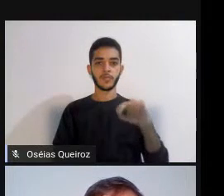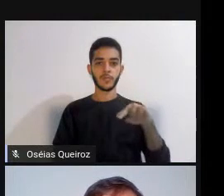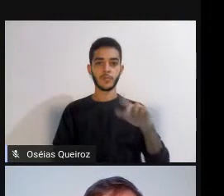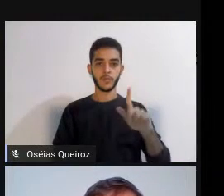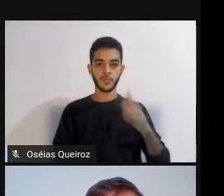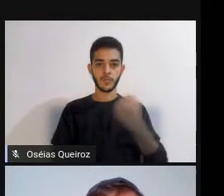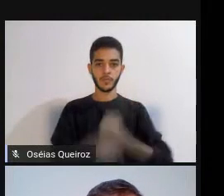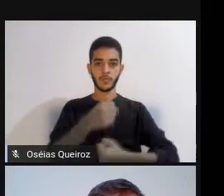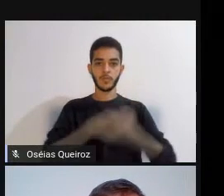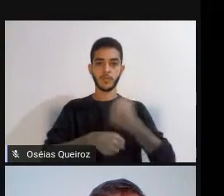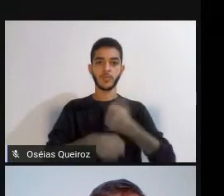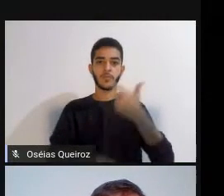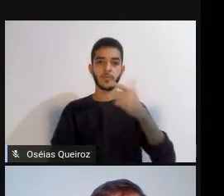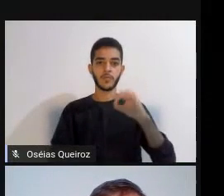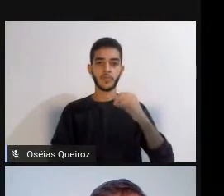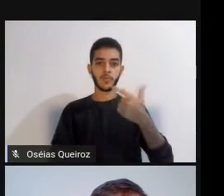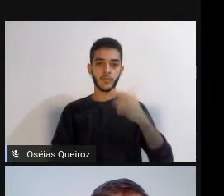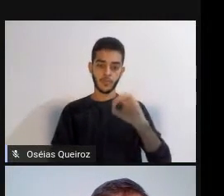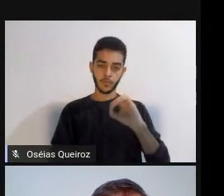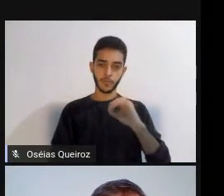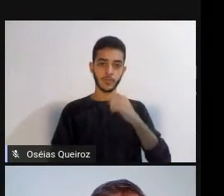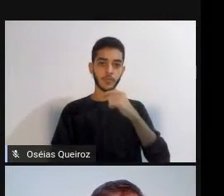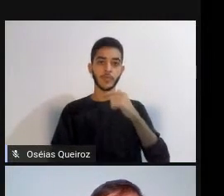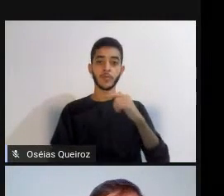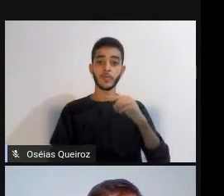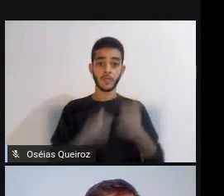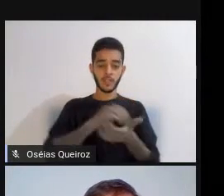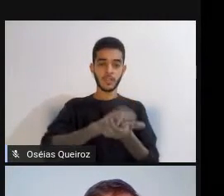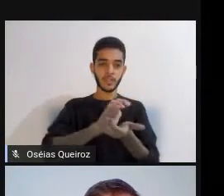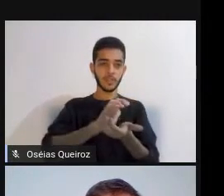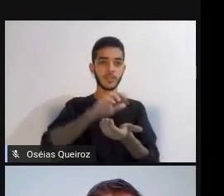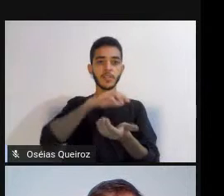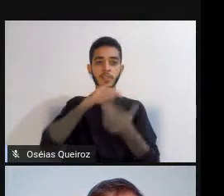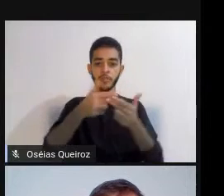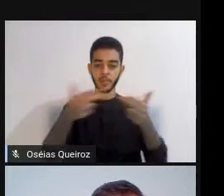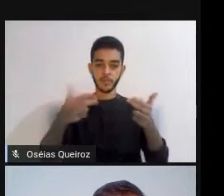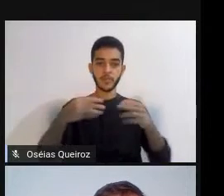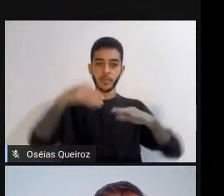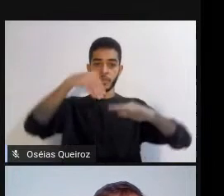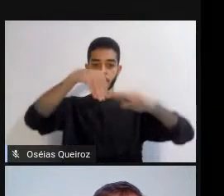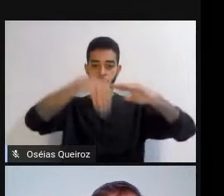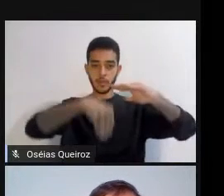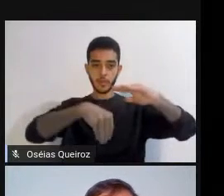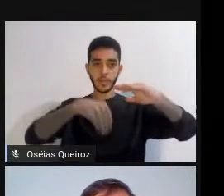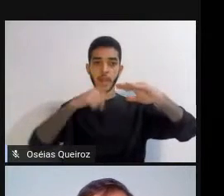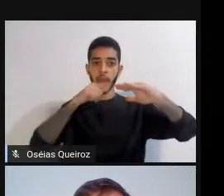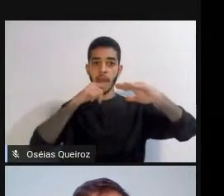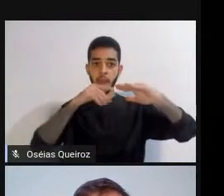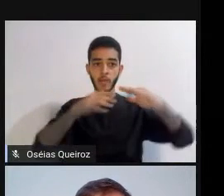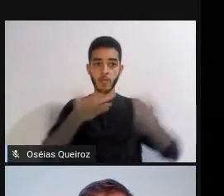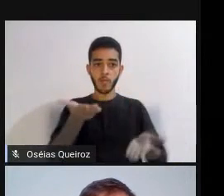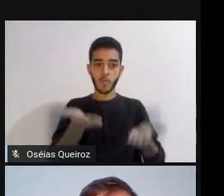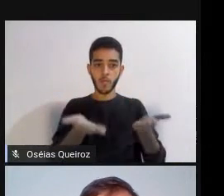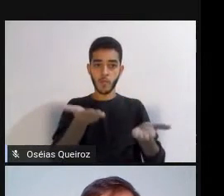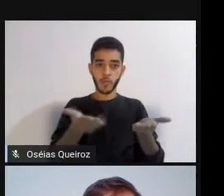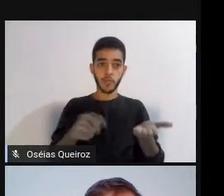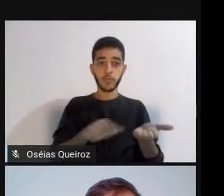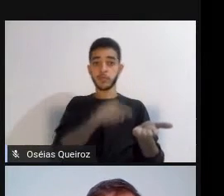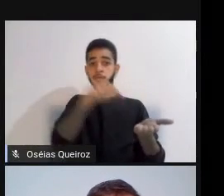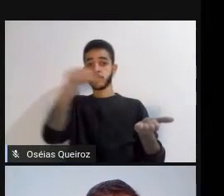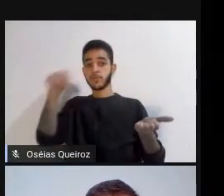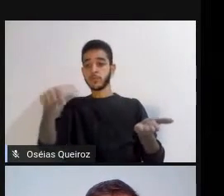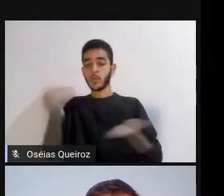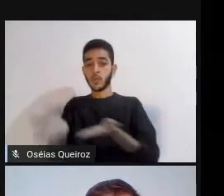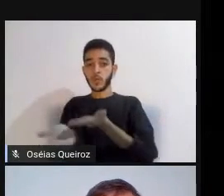naqueles moluscos em bancos naturais no sedimento, comparado em moluscos cultivados